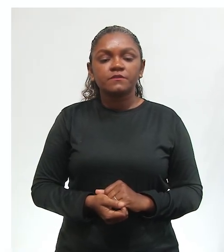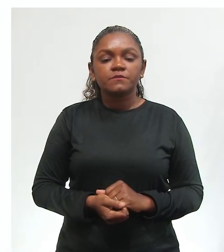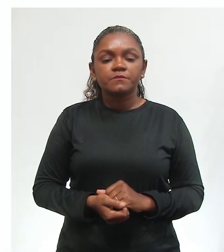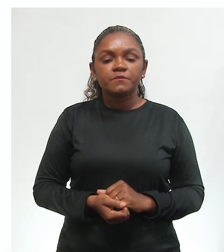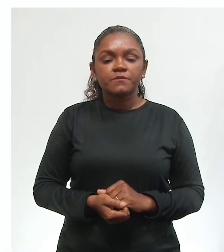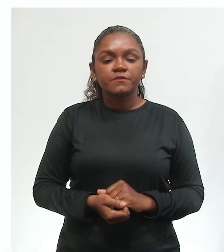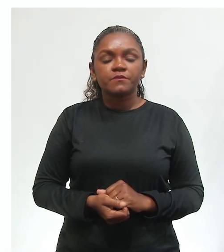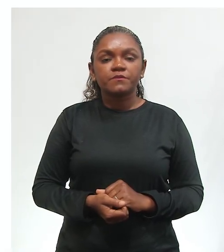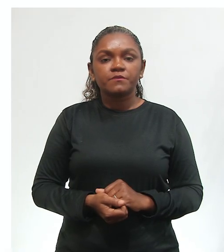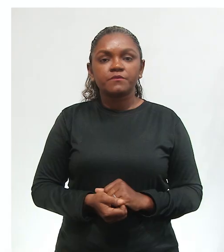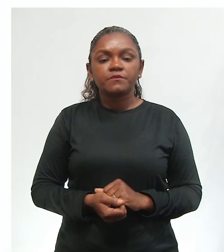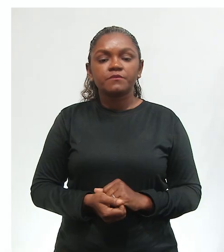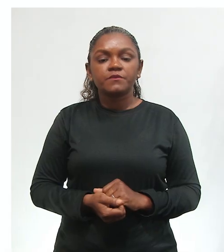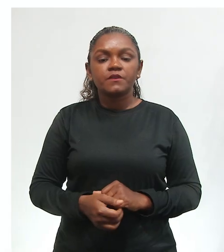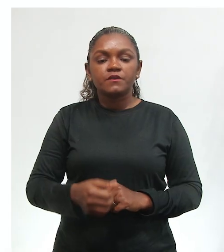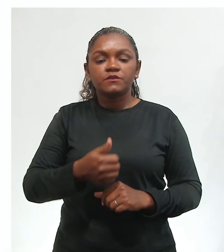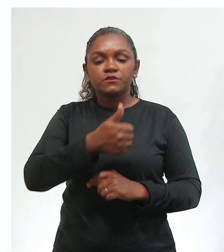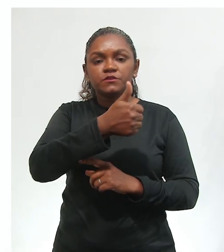dezenas